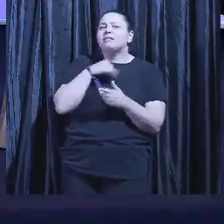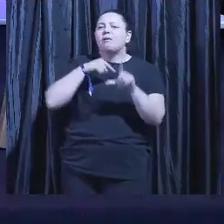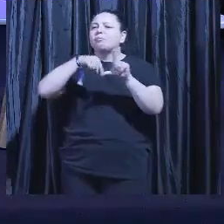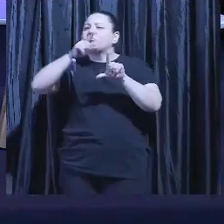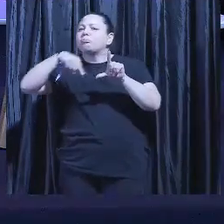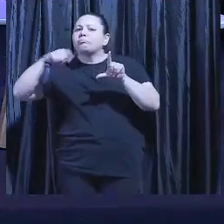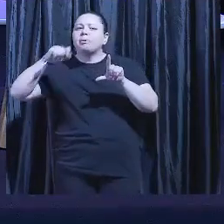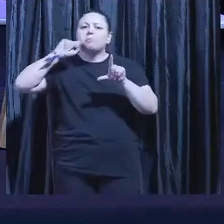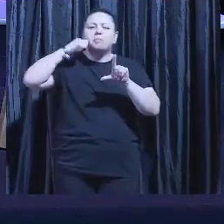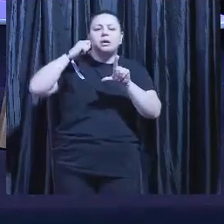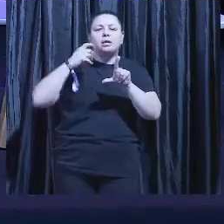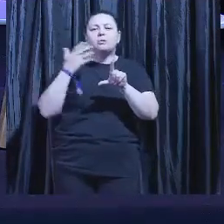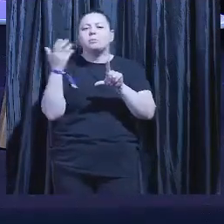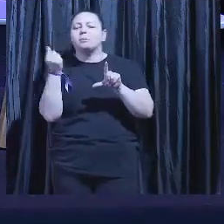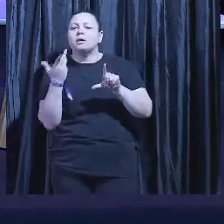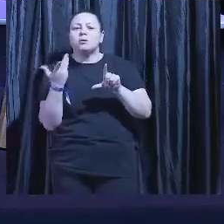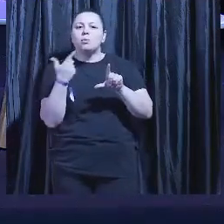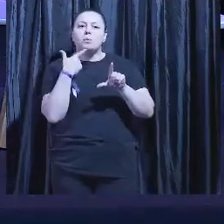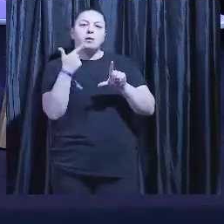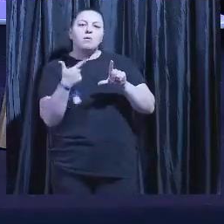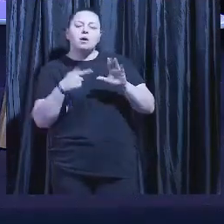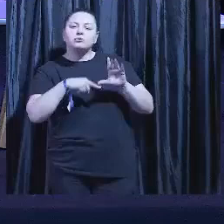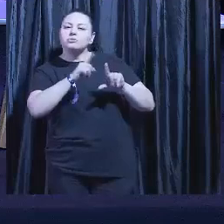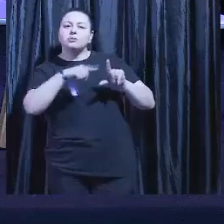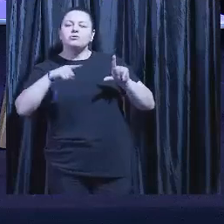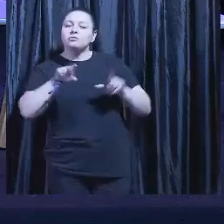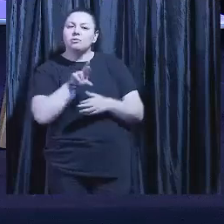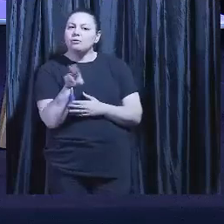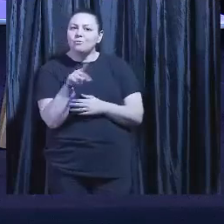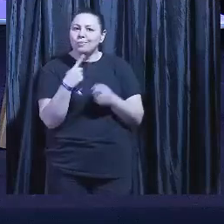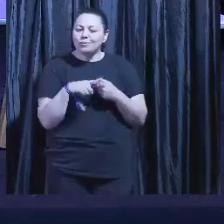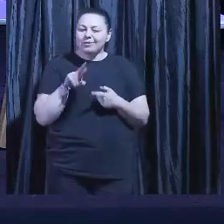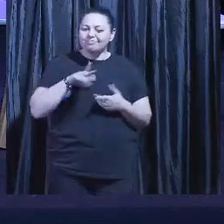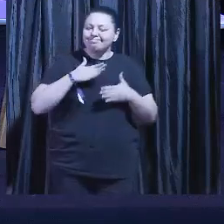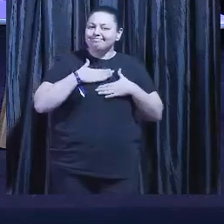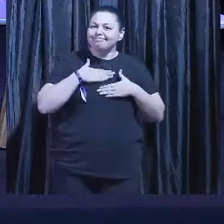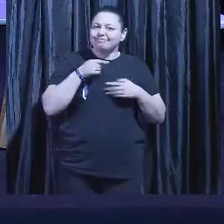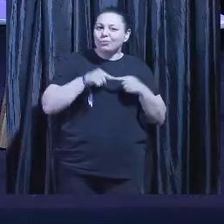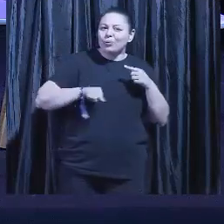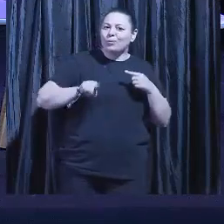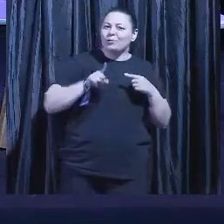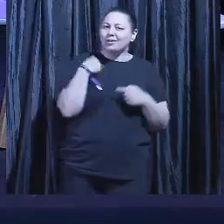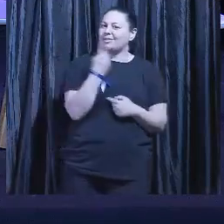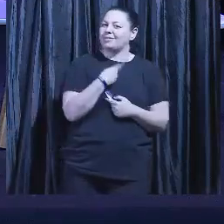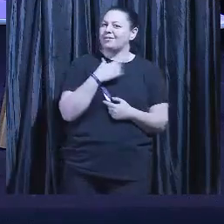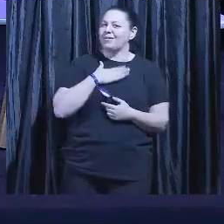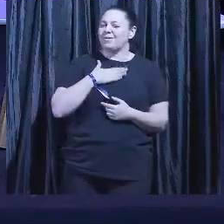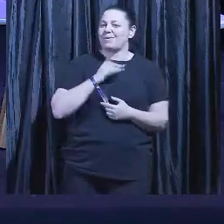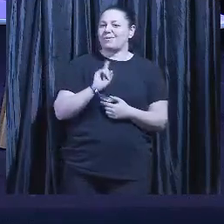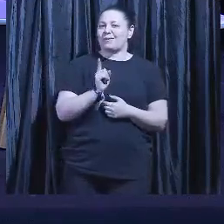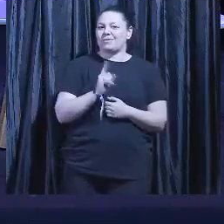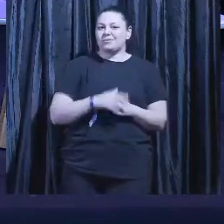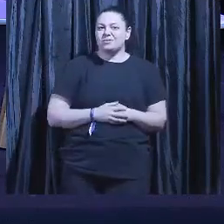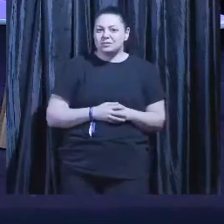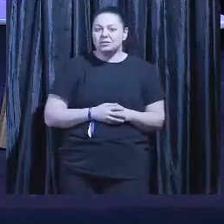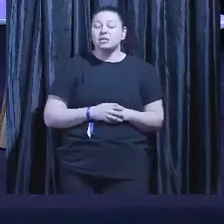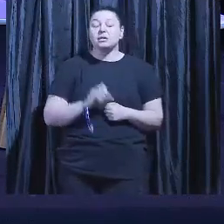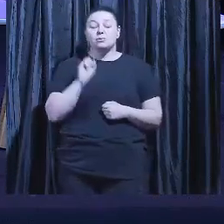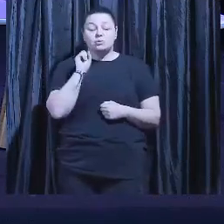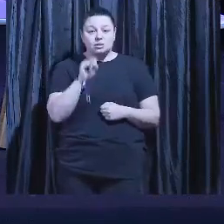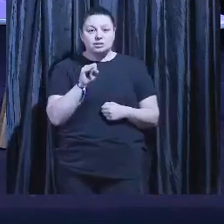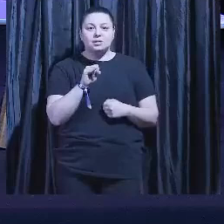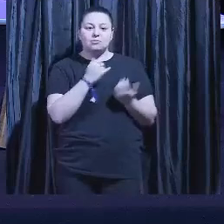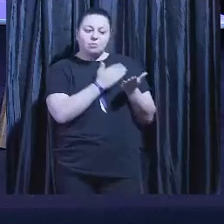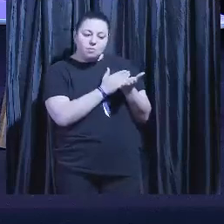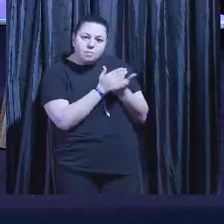linguagem estatística que a gente está acostumado a fazer, porque isso não é a nossa linguagem, isso não é quem a gente é. Então, se desde o começo o dado